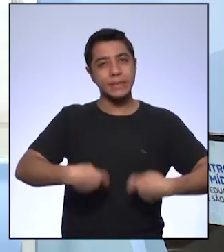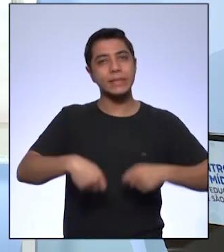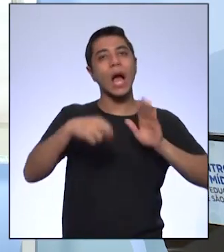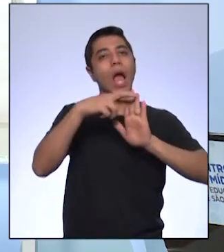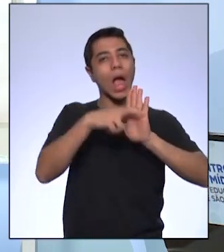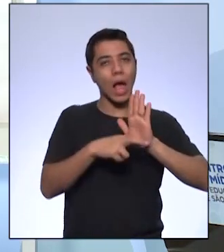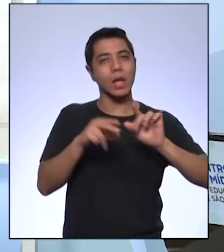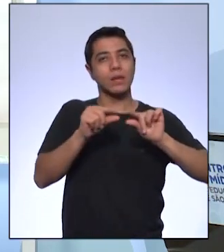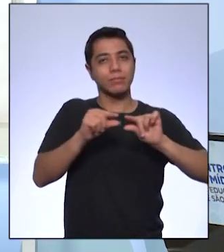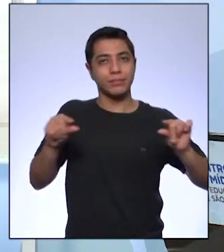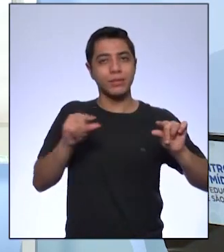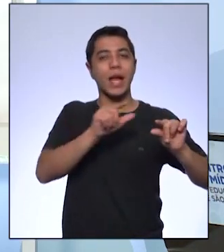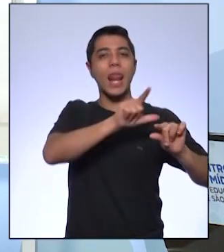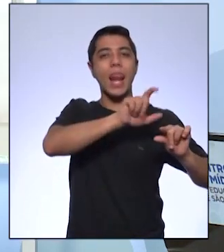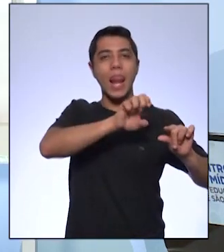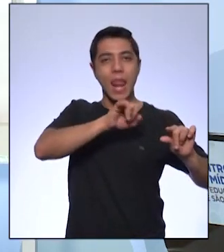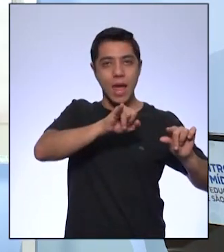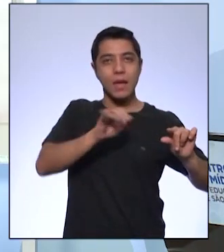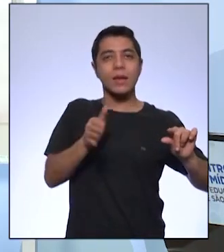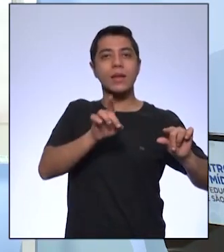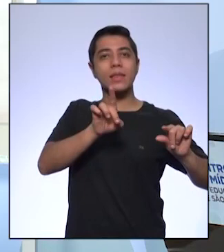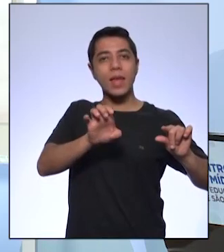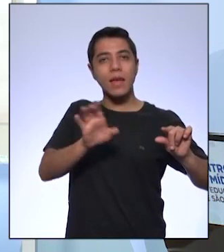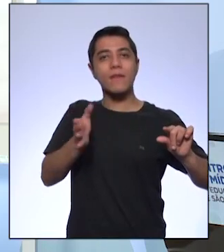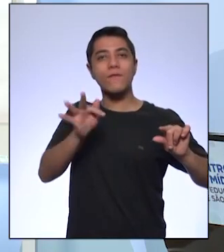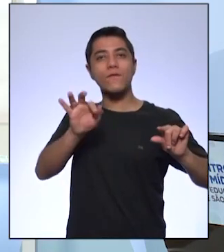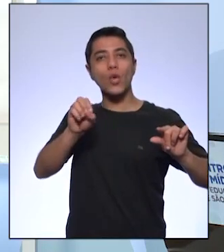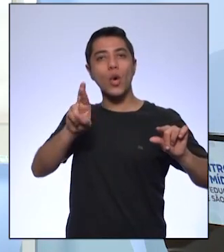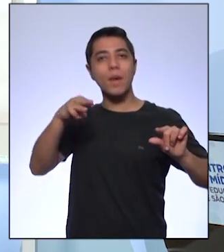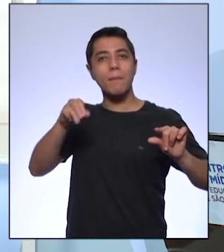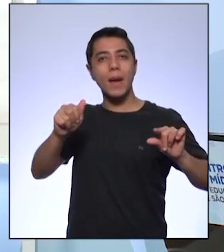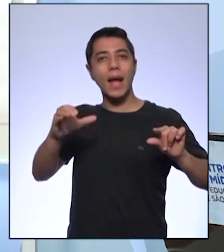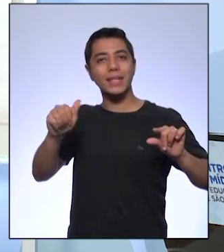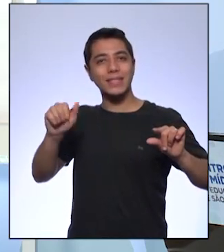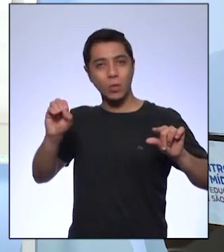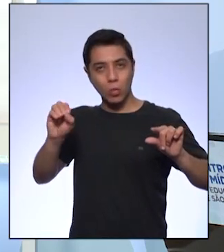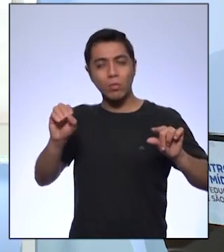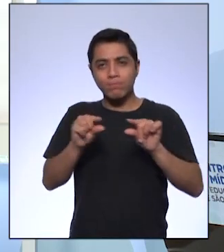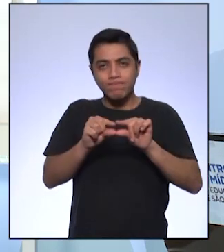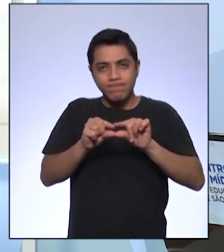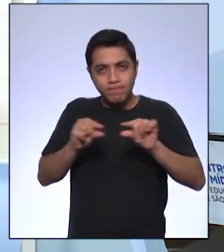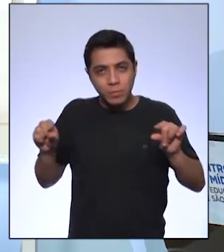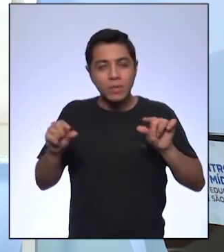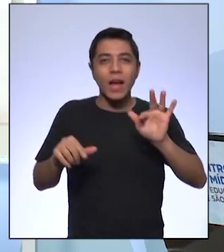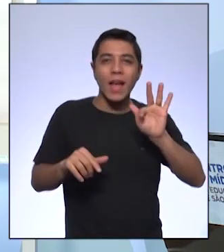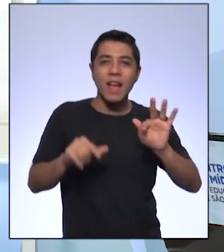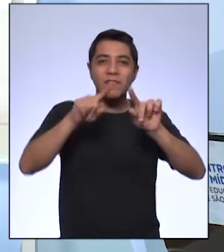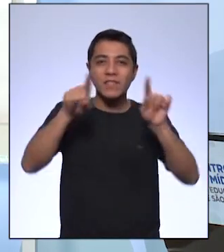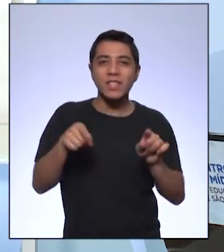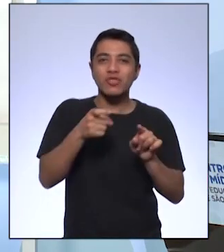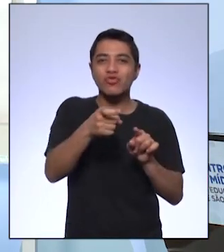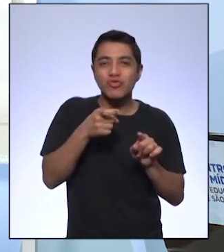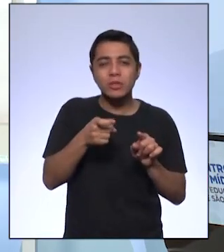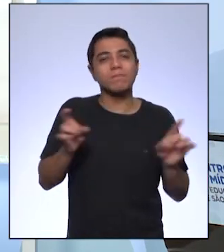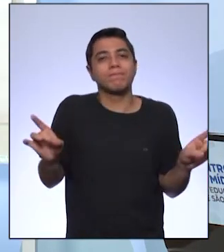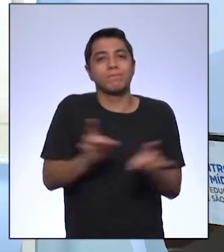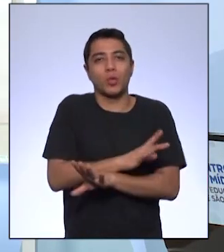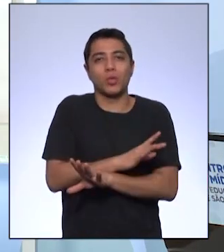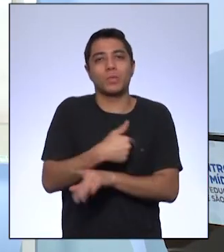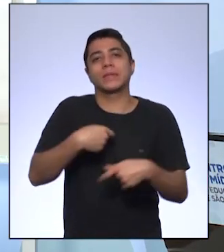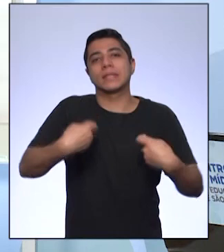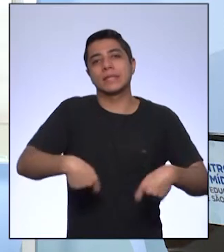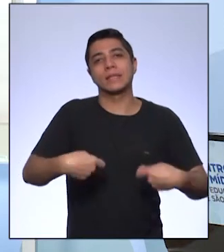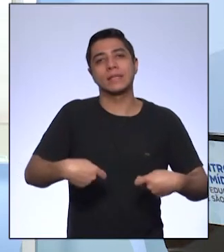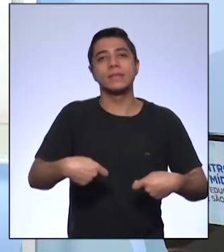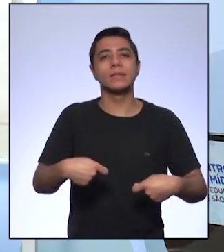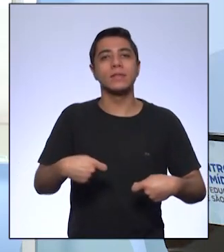ficar toda hora substituindo, somando, tal, aquela coisa toda. Então, eu já deixo a minha lei de formação pronta. Ou seja, eu